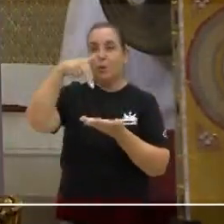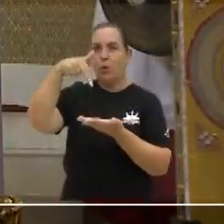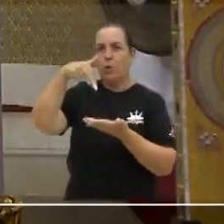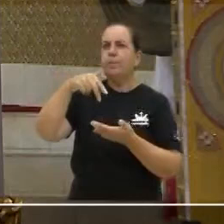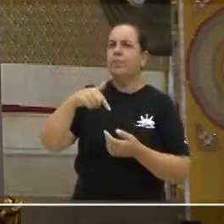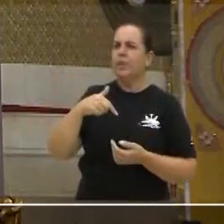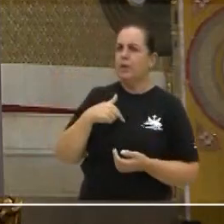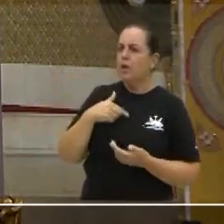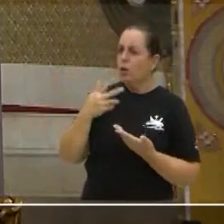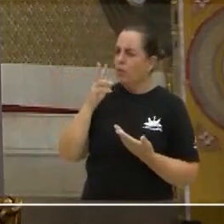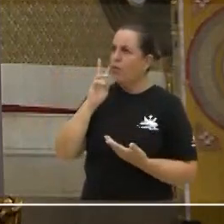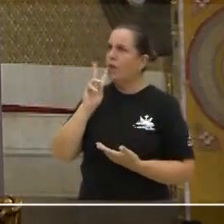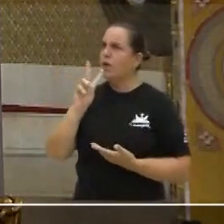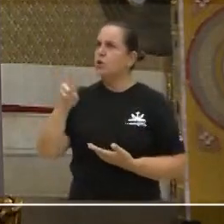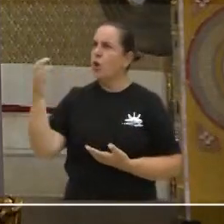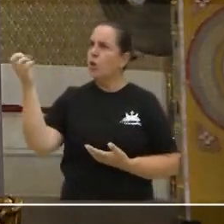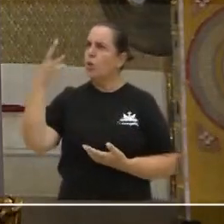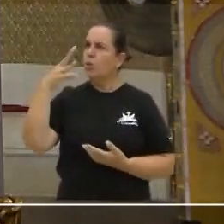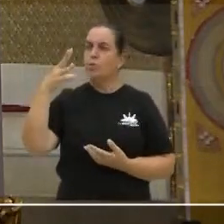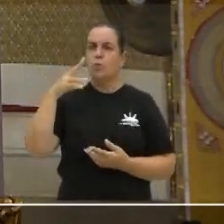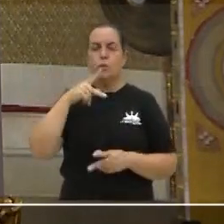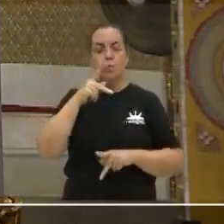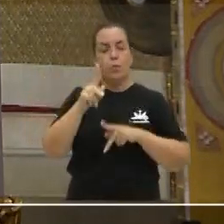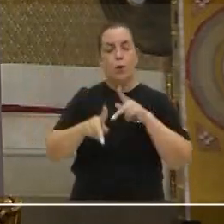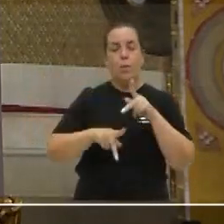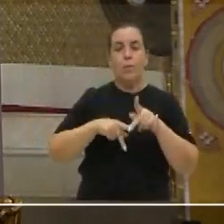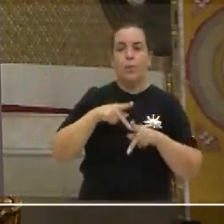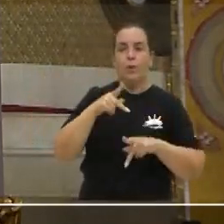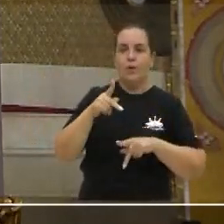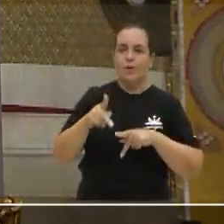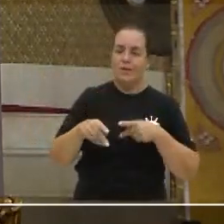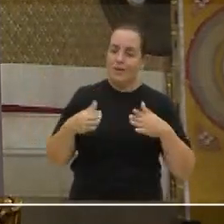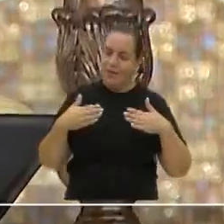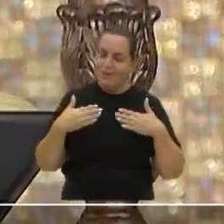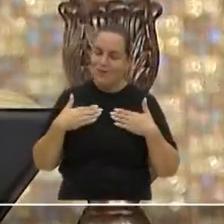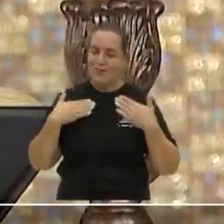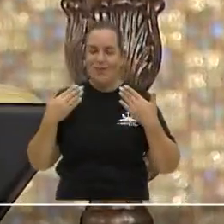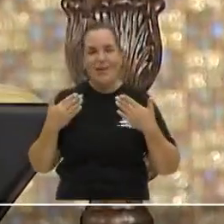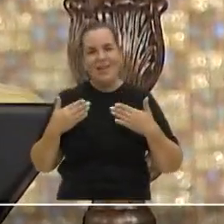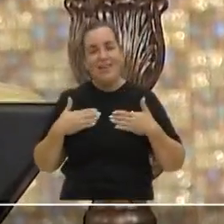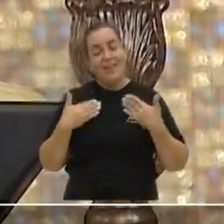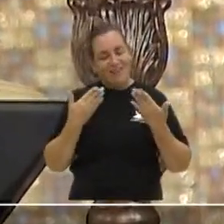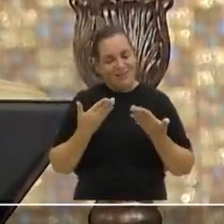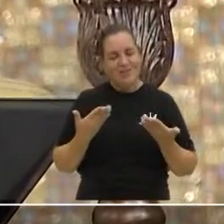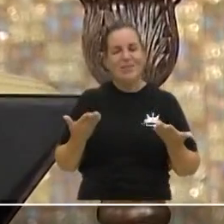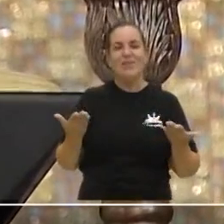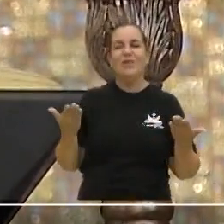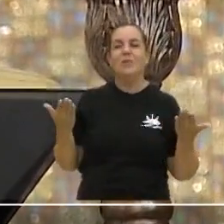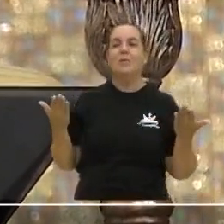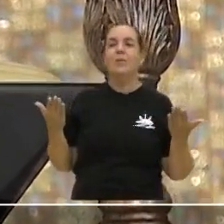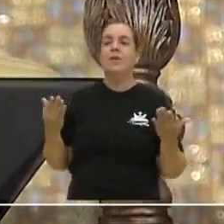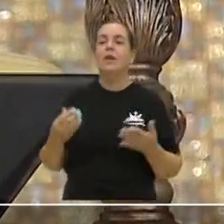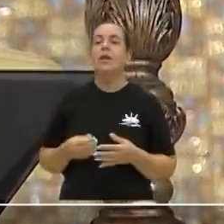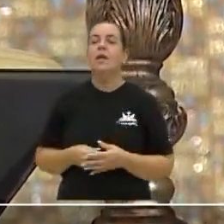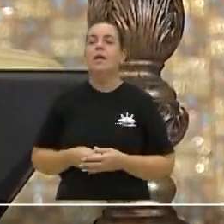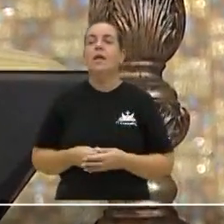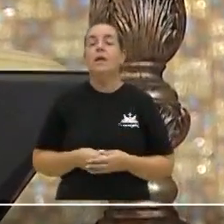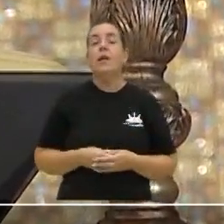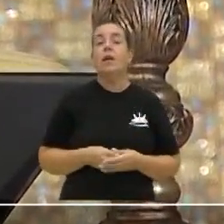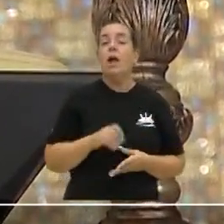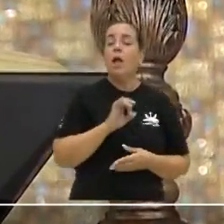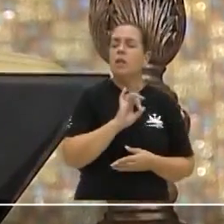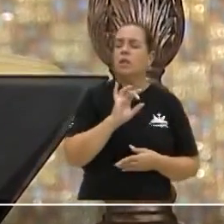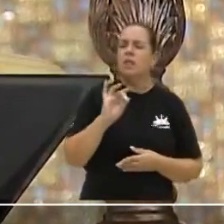Eu vejo sua luz no fogo, por isso alegre sou.